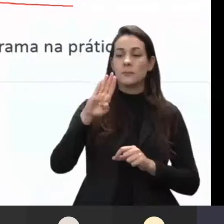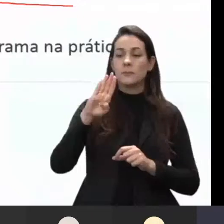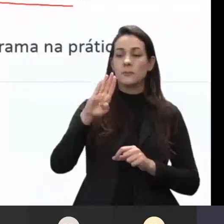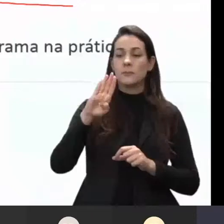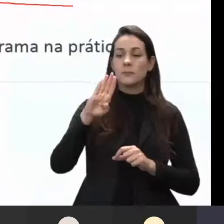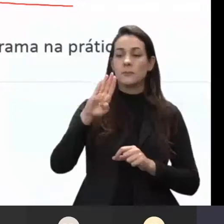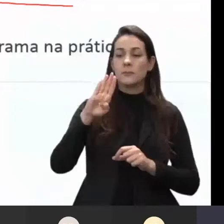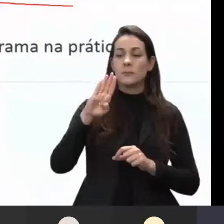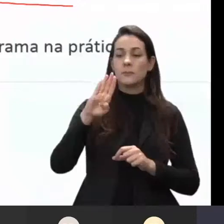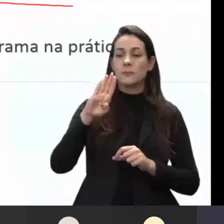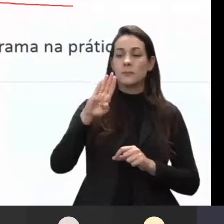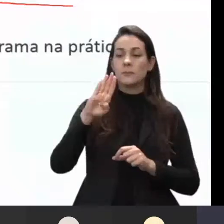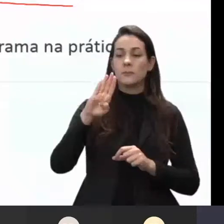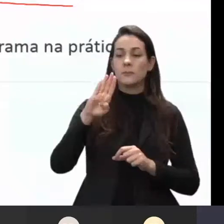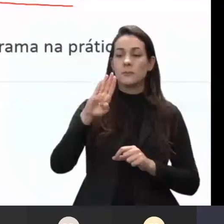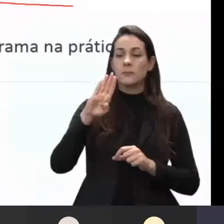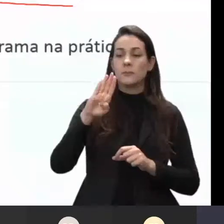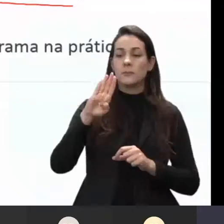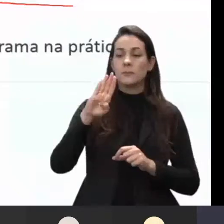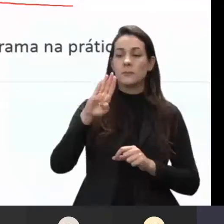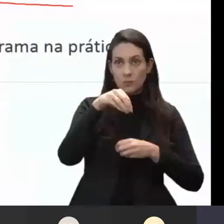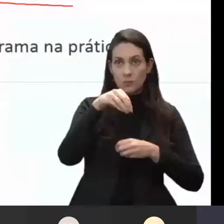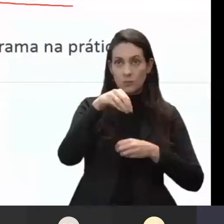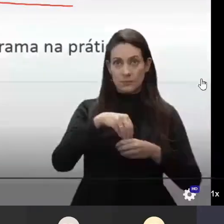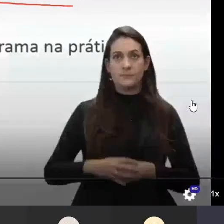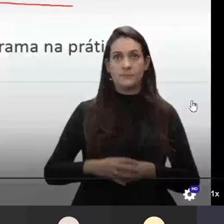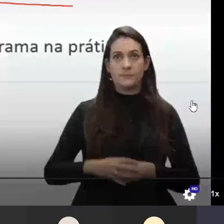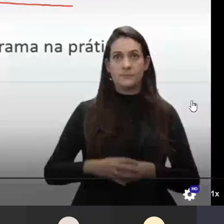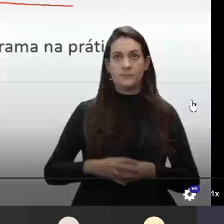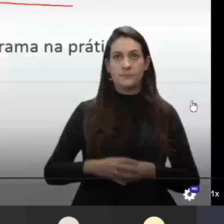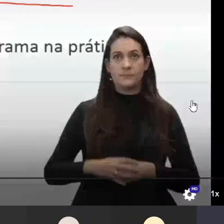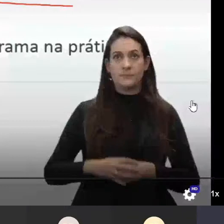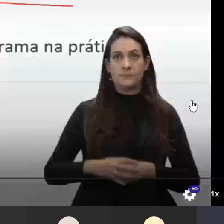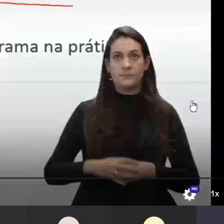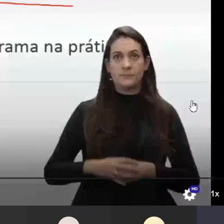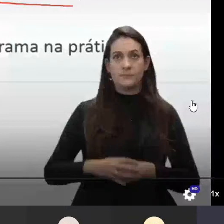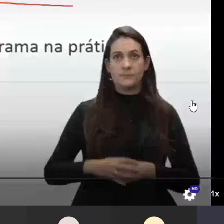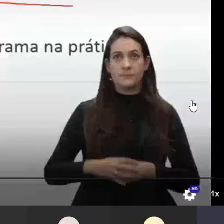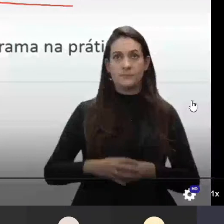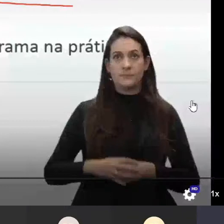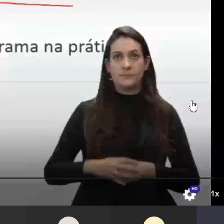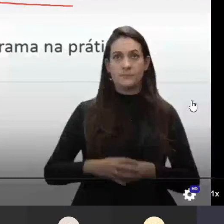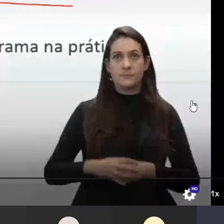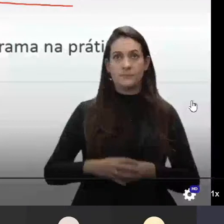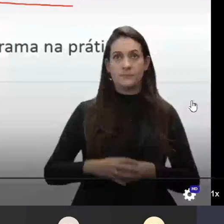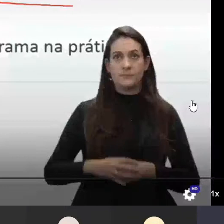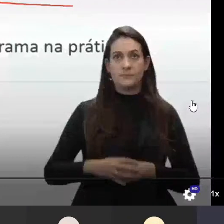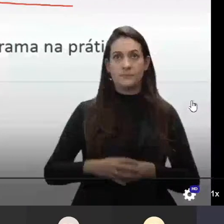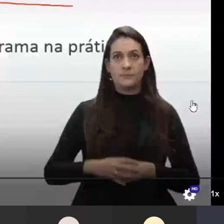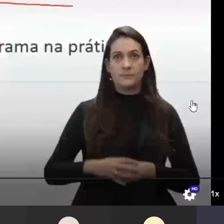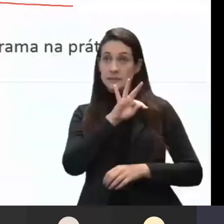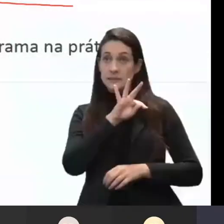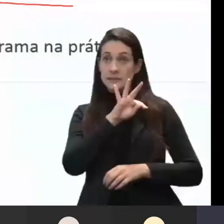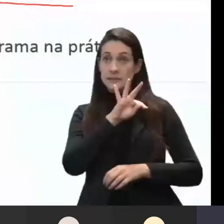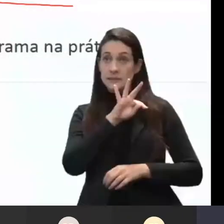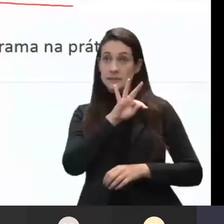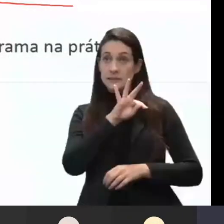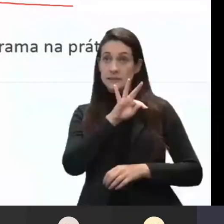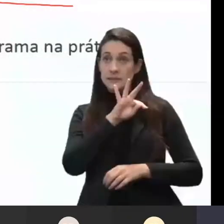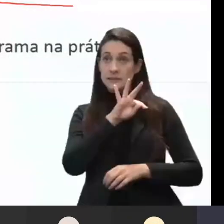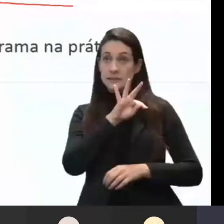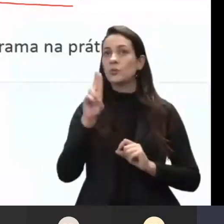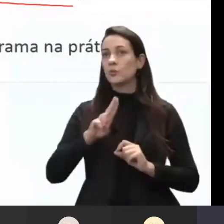difundir pelo meio de cultura, por isso que ele é chamado de discodifusão em agar. Essa técnica é a técnica mais